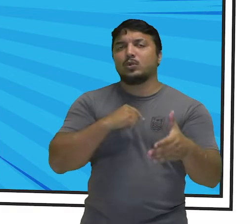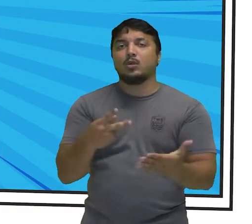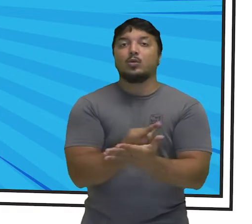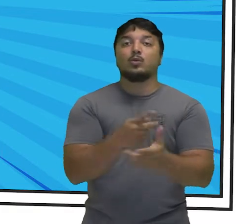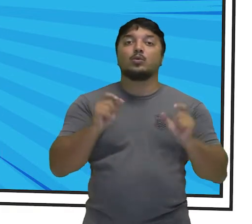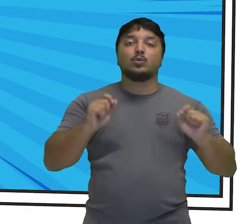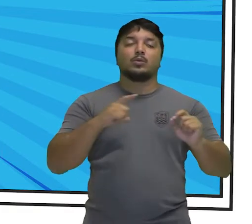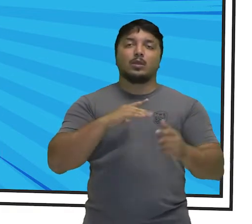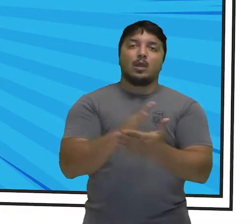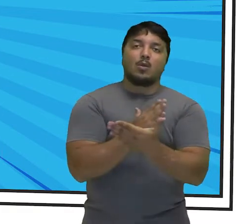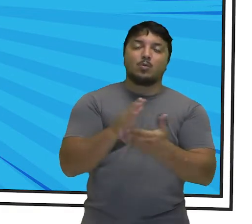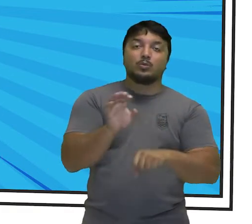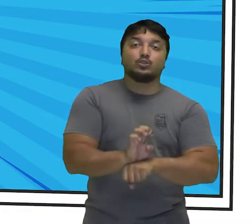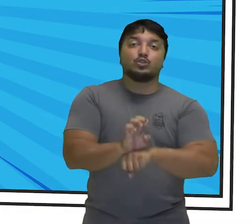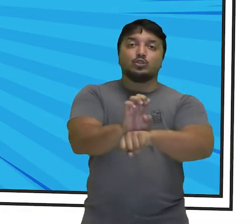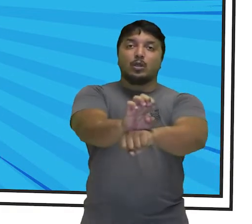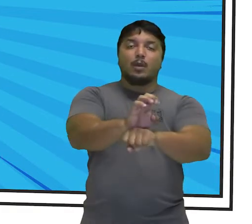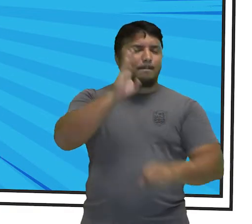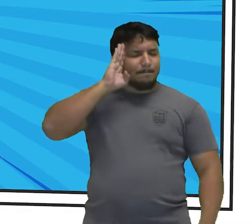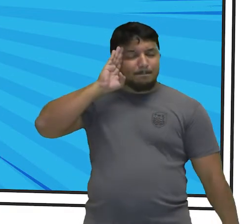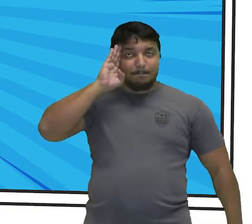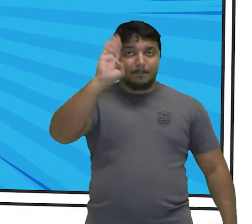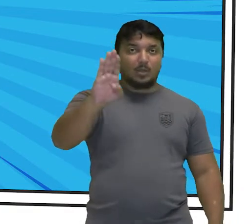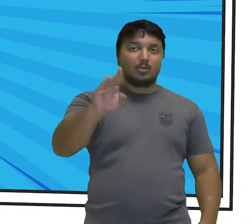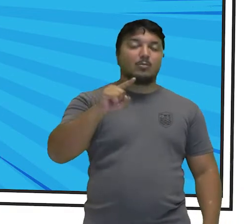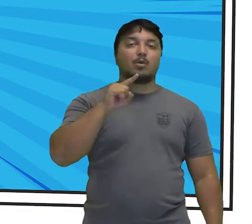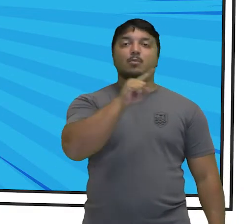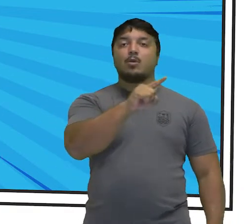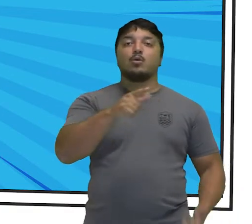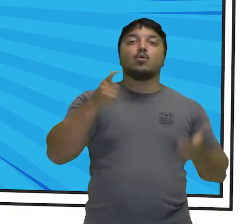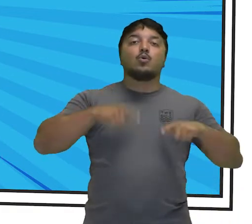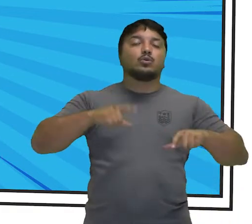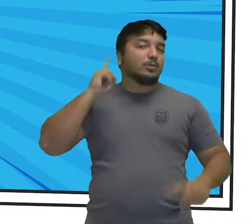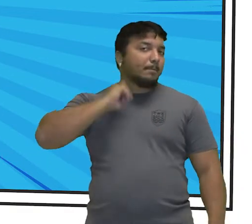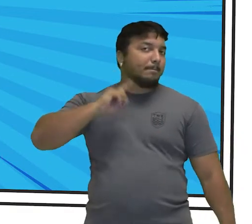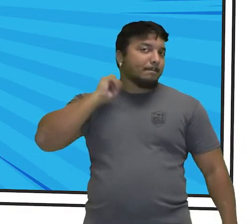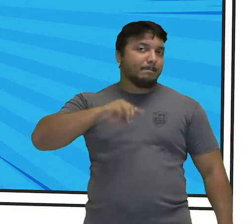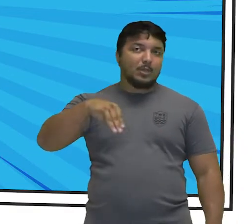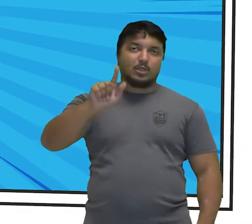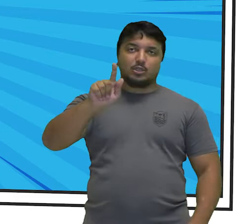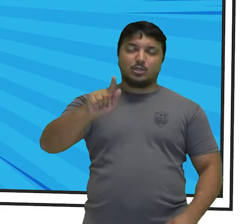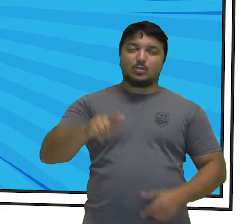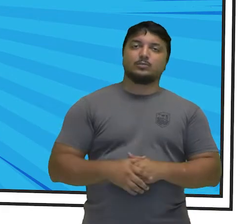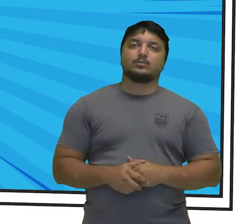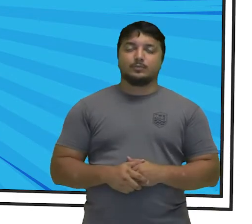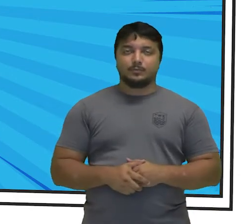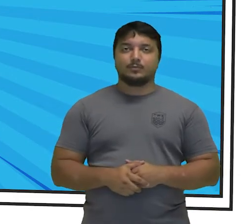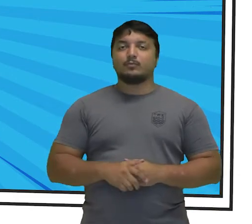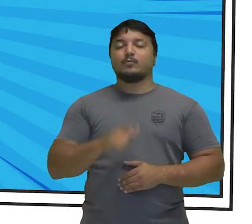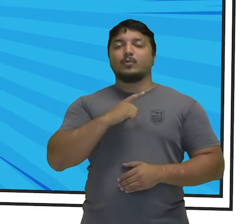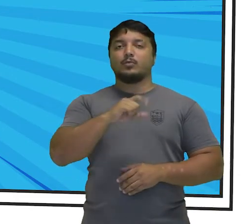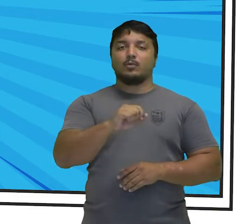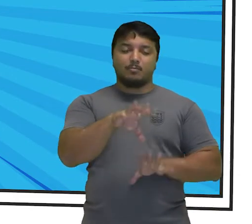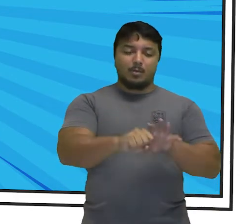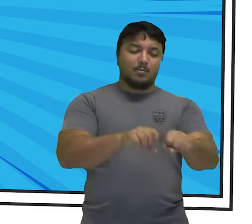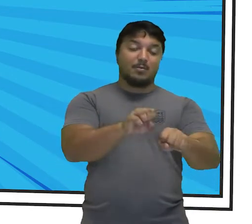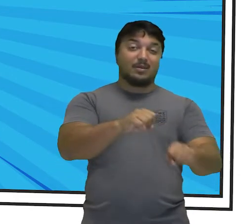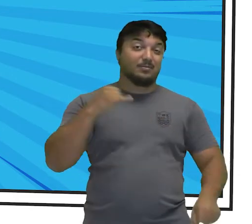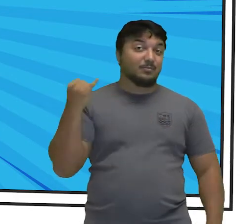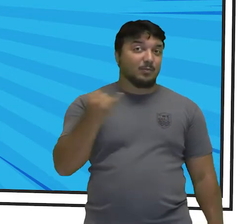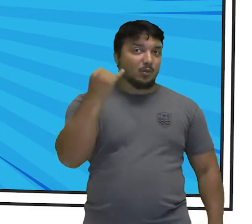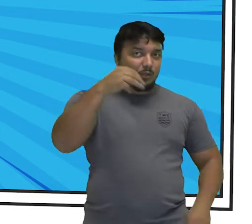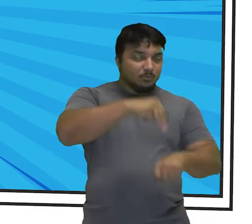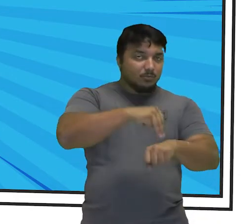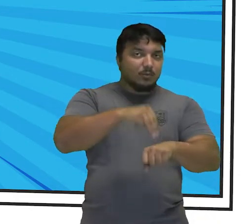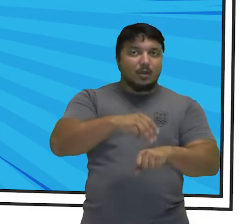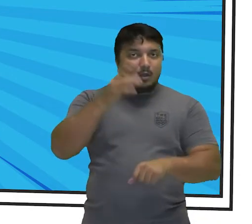fundamento de alguns estados, como principalmente o estado de Minas Gerais. Tá? A mineração foi tão importante, só uma curiosidade, eu